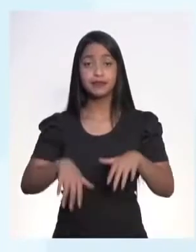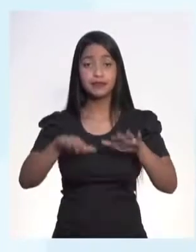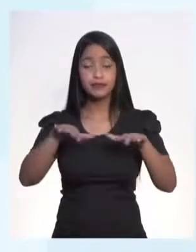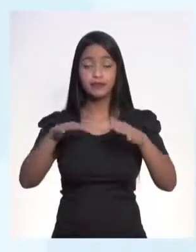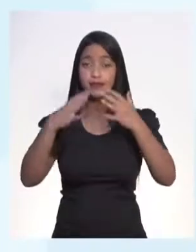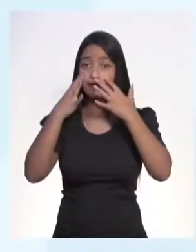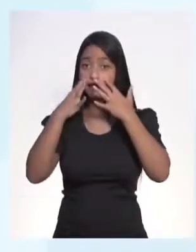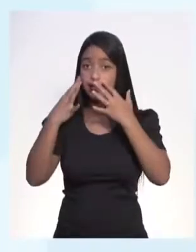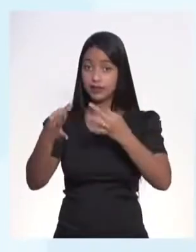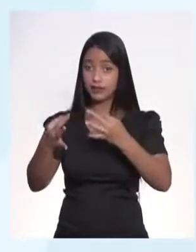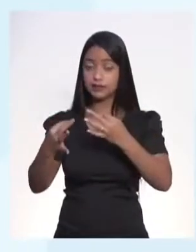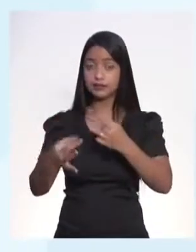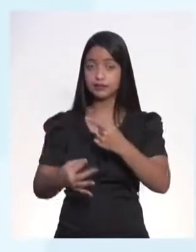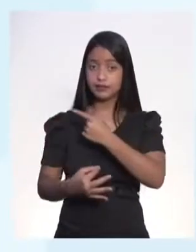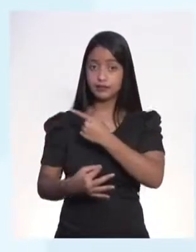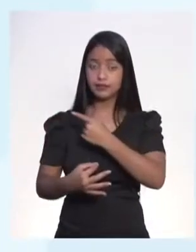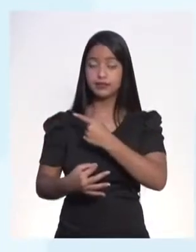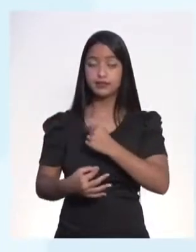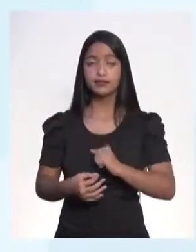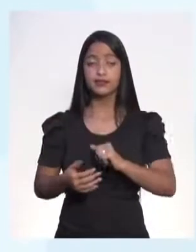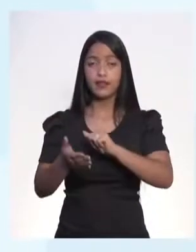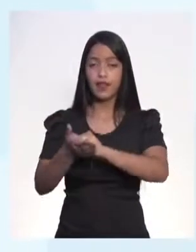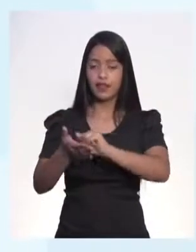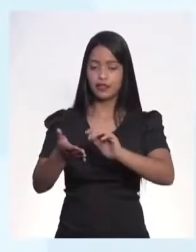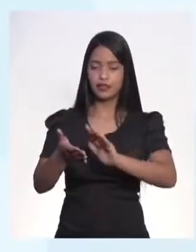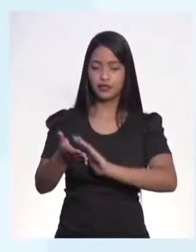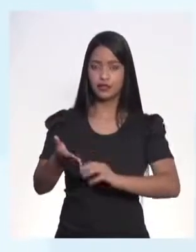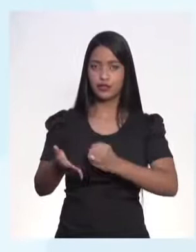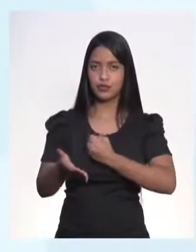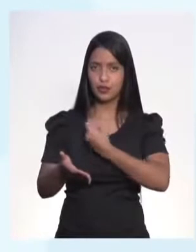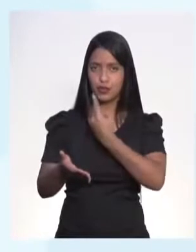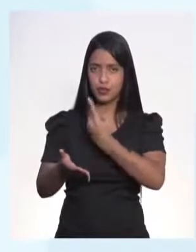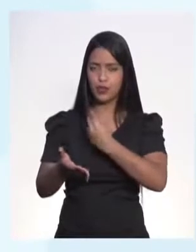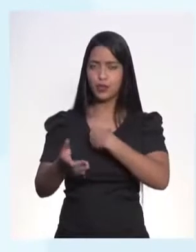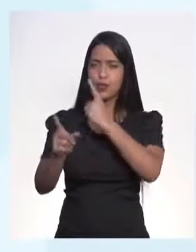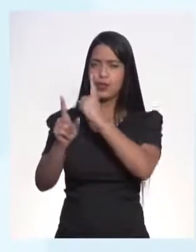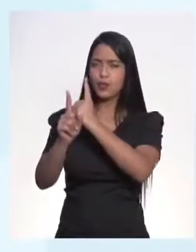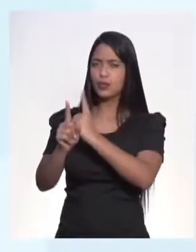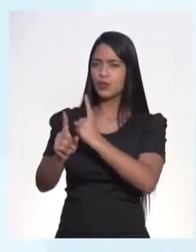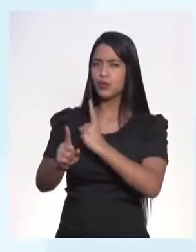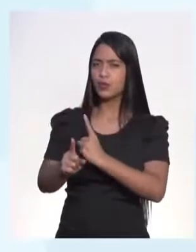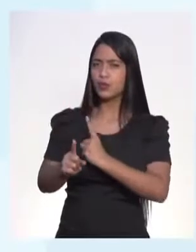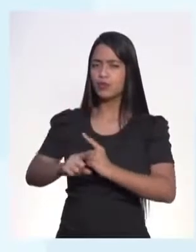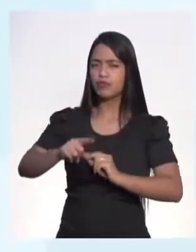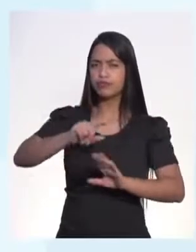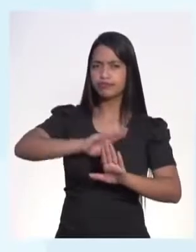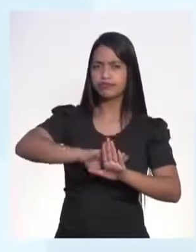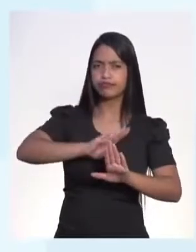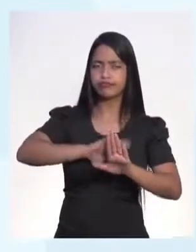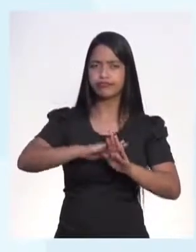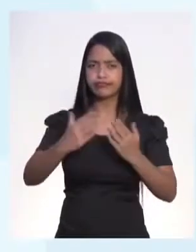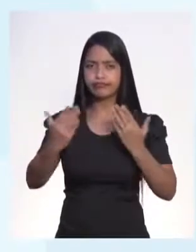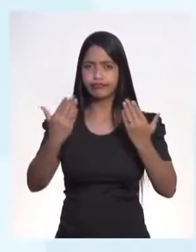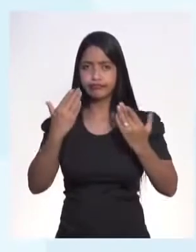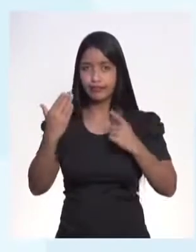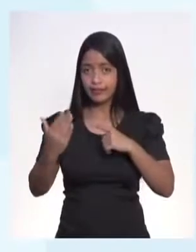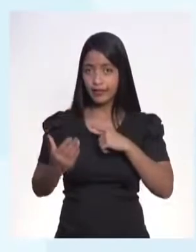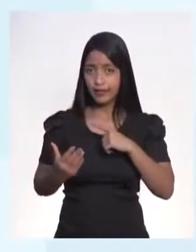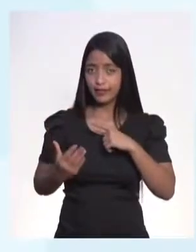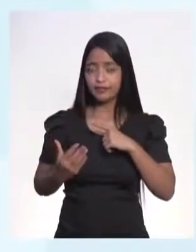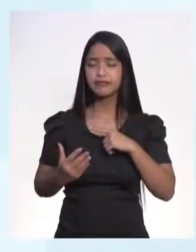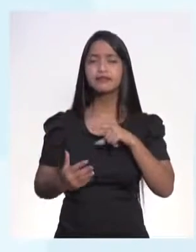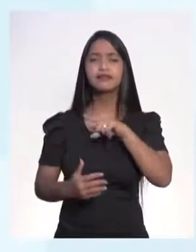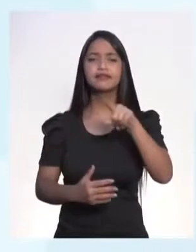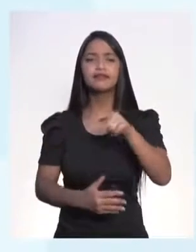atenção eu tinha que pegar no Exercício um tudo que eu achasse aqui que tem sentido figurado alunos que estão aí